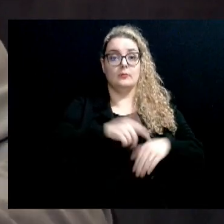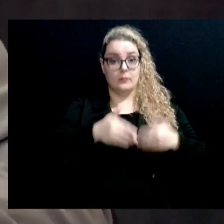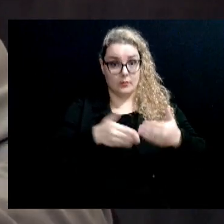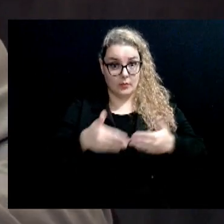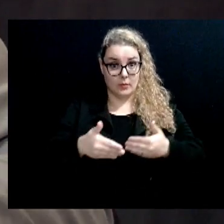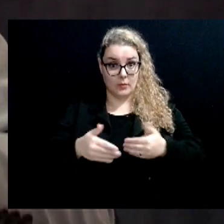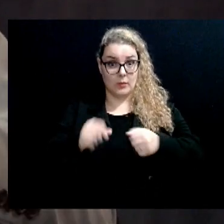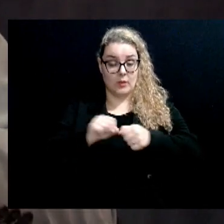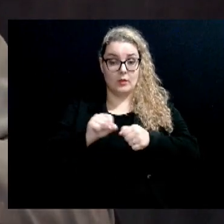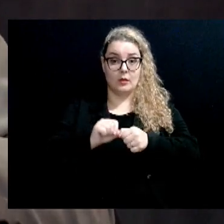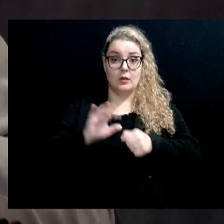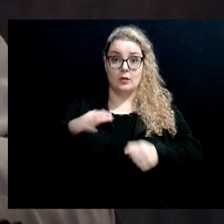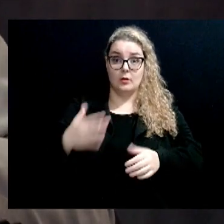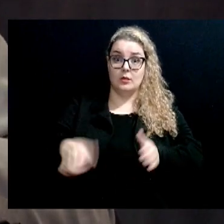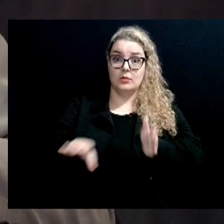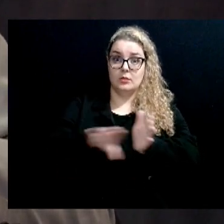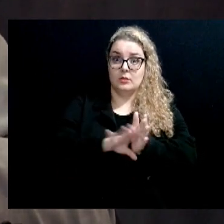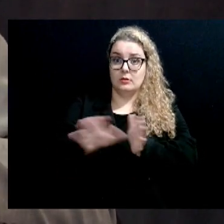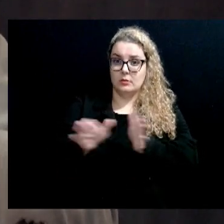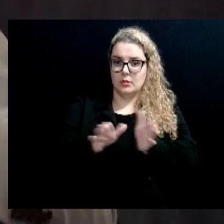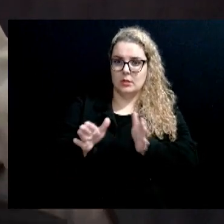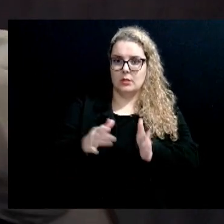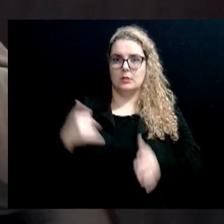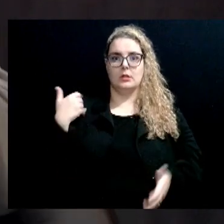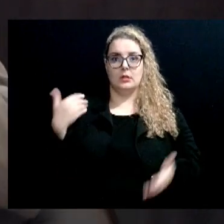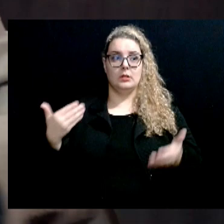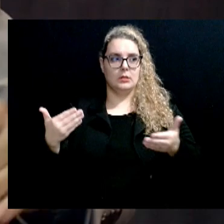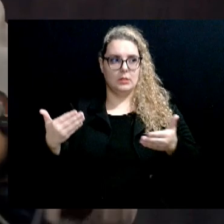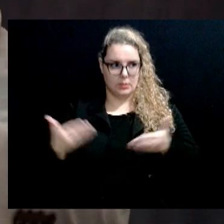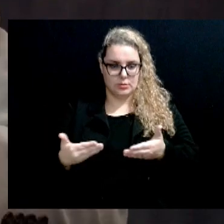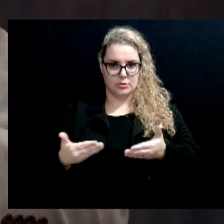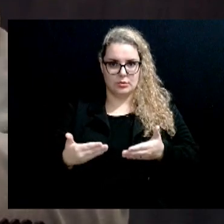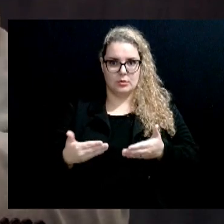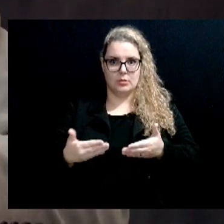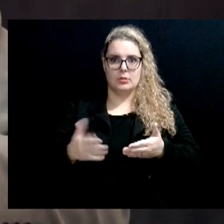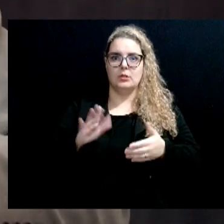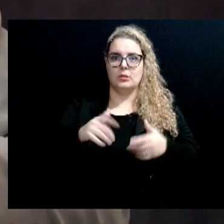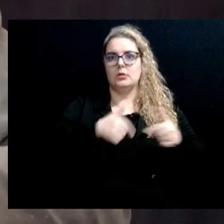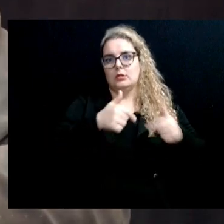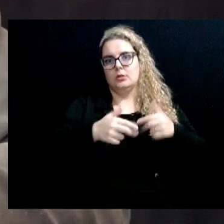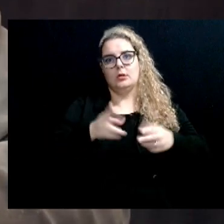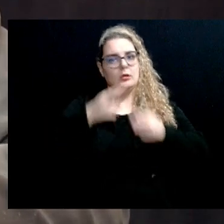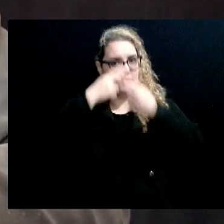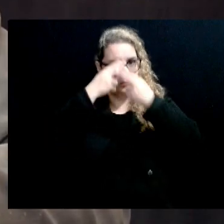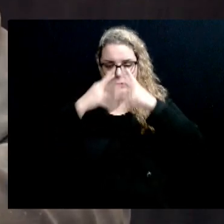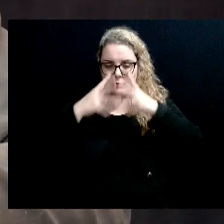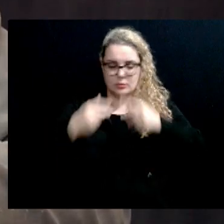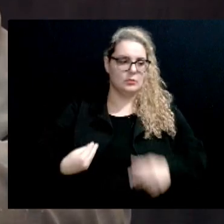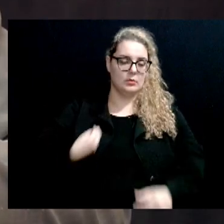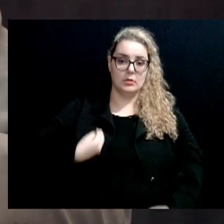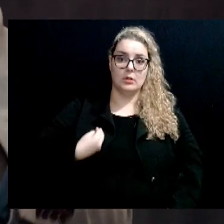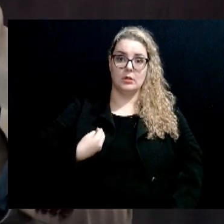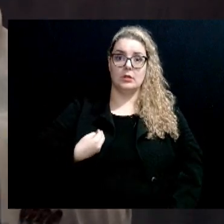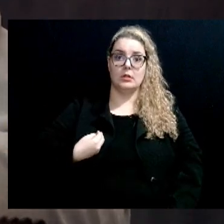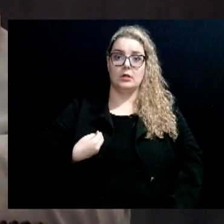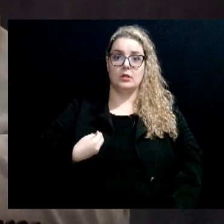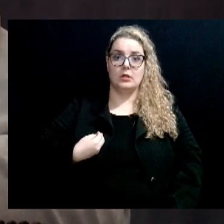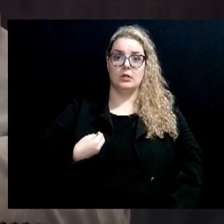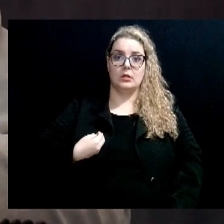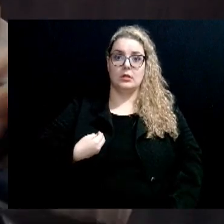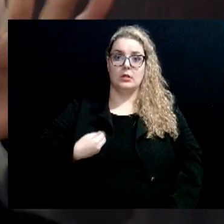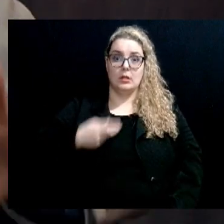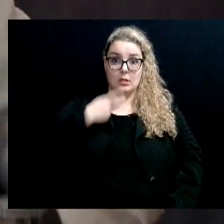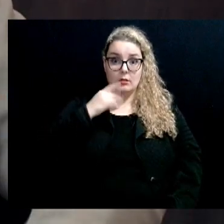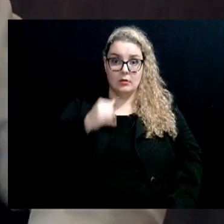tava chegando mais ou menos na idade atual dela, a gente já tinha trabalhado todos os traumas que ela tinha passado. Ela chegou pra mim assim, e ela falou pra mim assim, eu lembro até hoje as